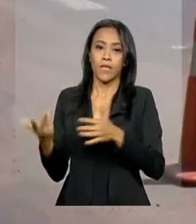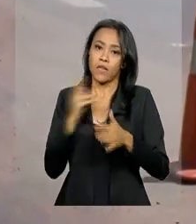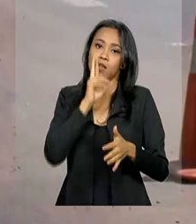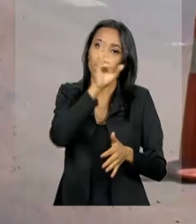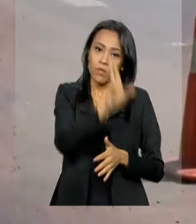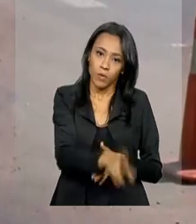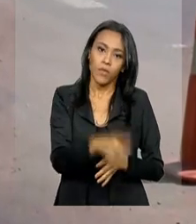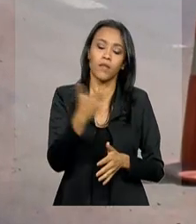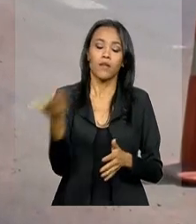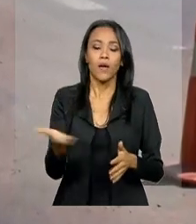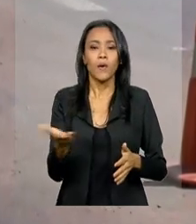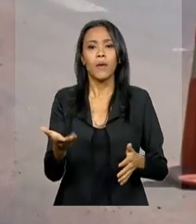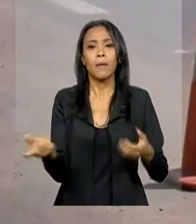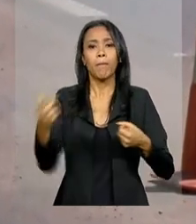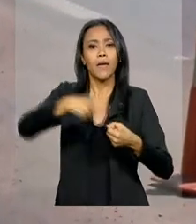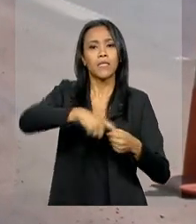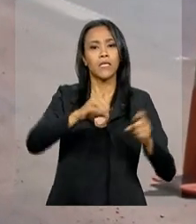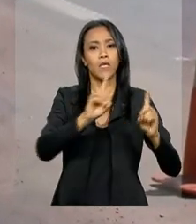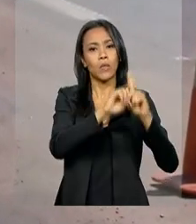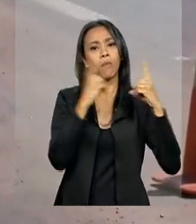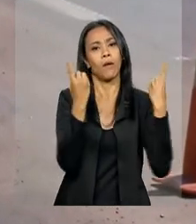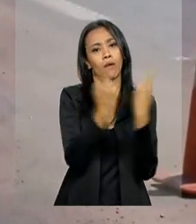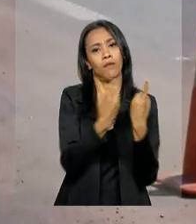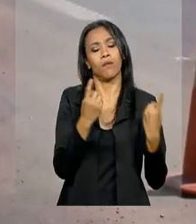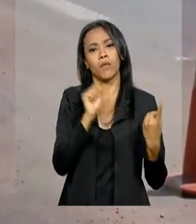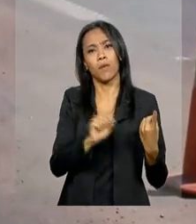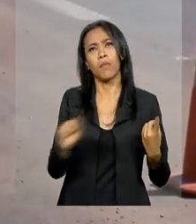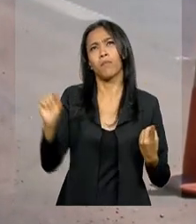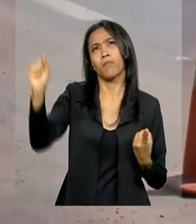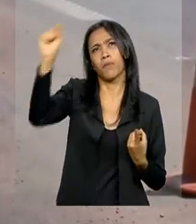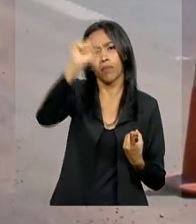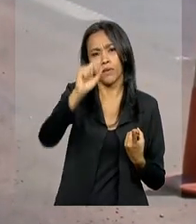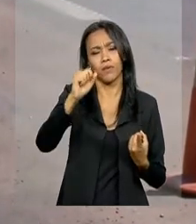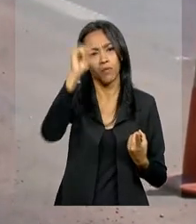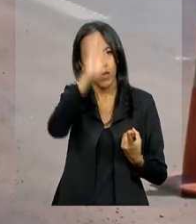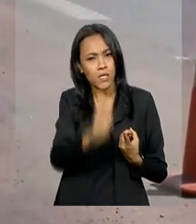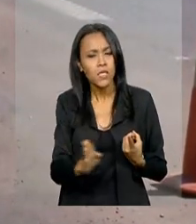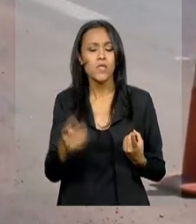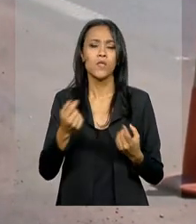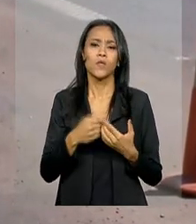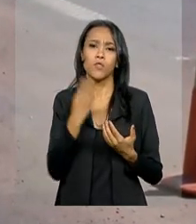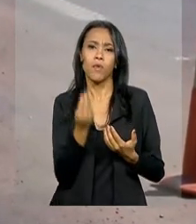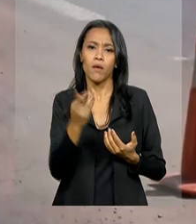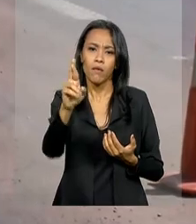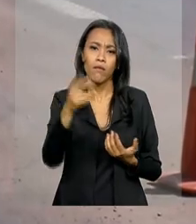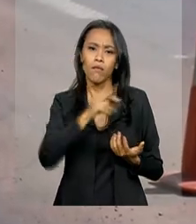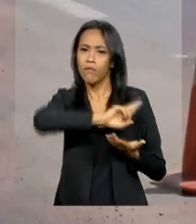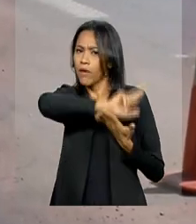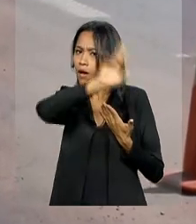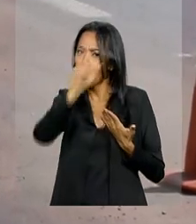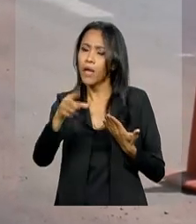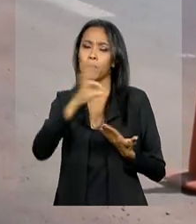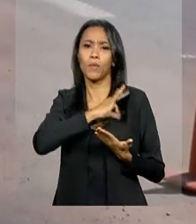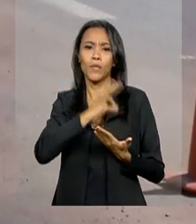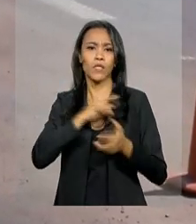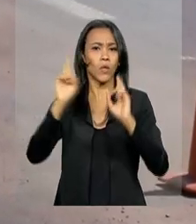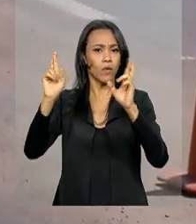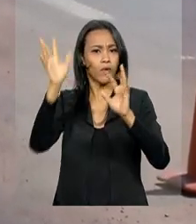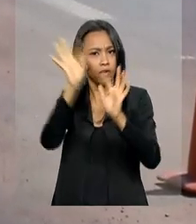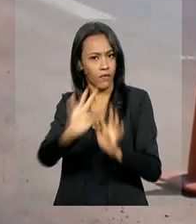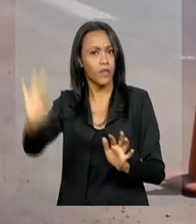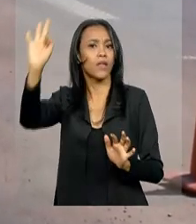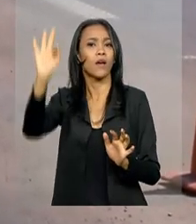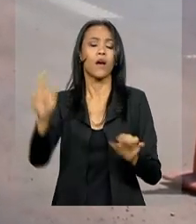em parceria com os departamentos estaduais de rodovias, os departamentos estaduais de trânsito, com a Polícia Rodoviária Federal,